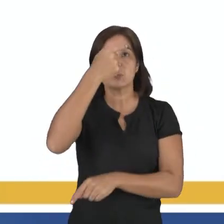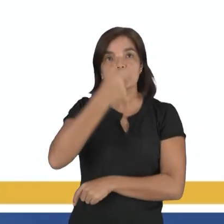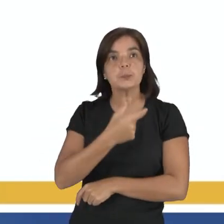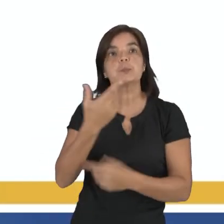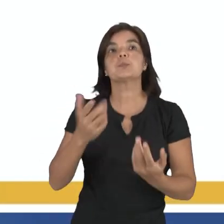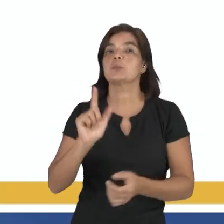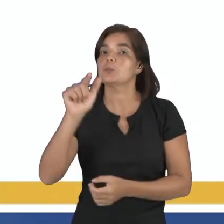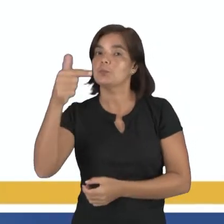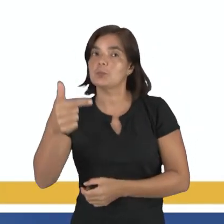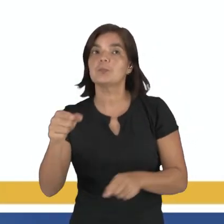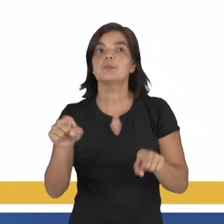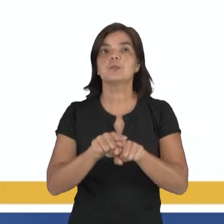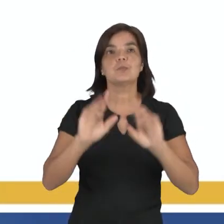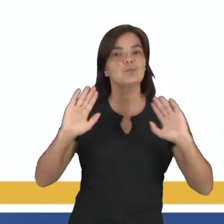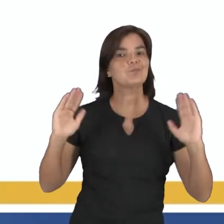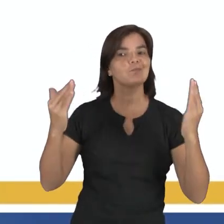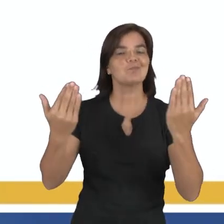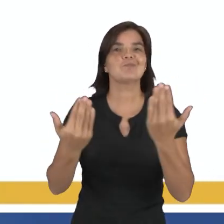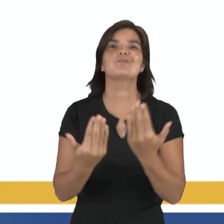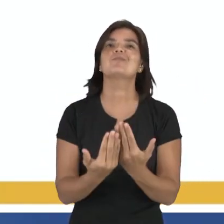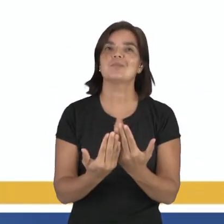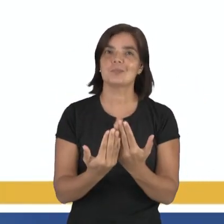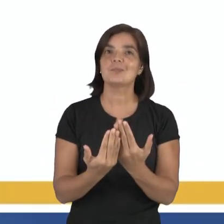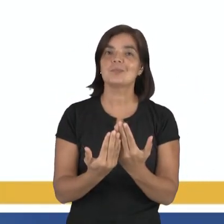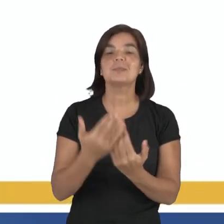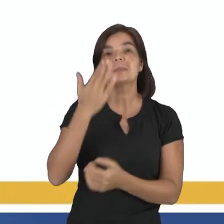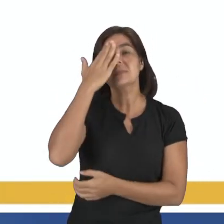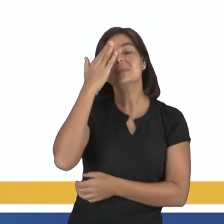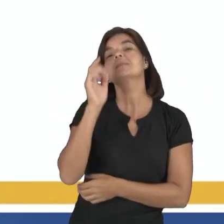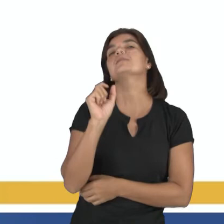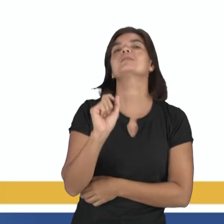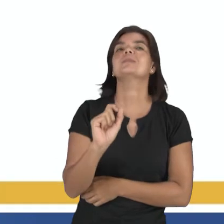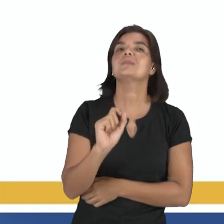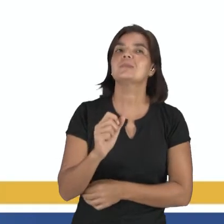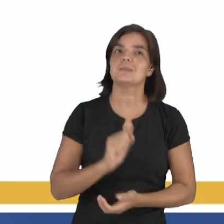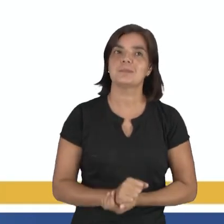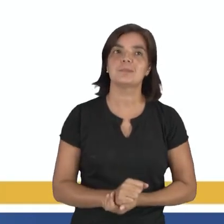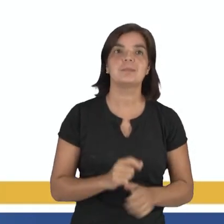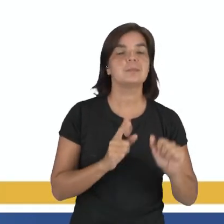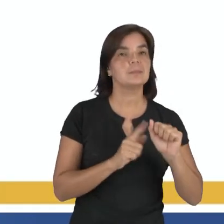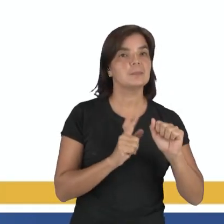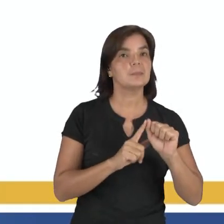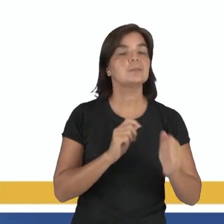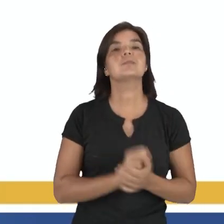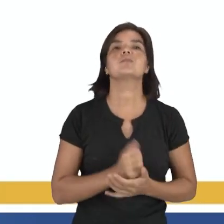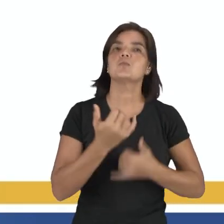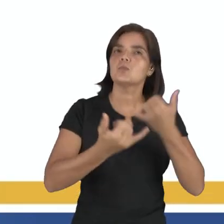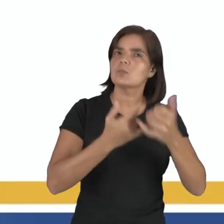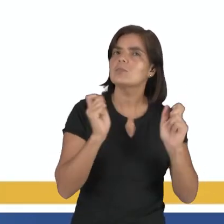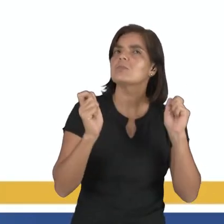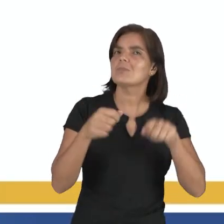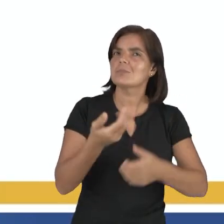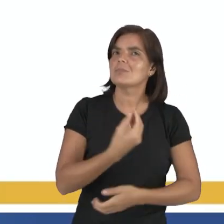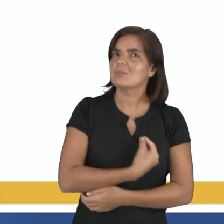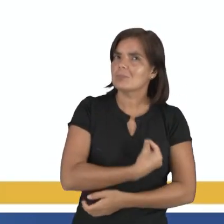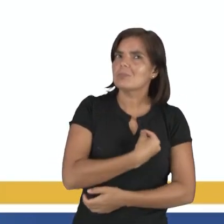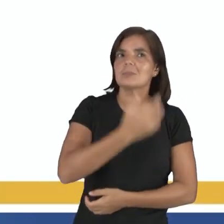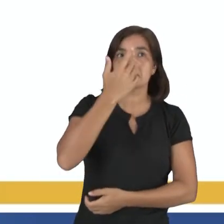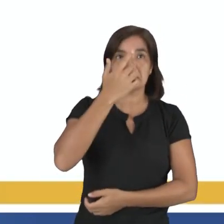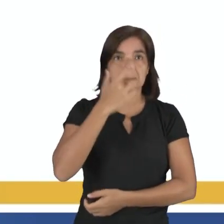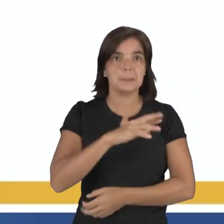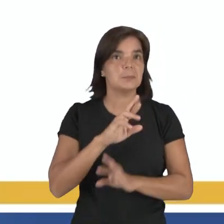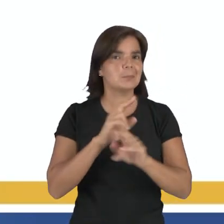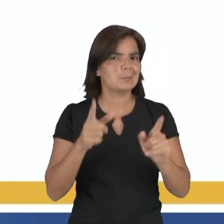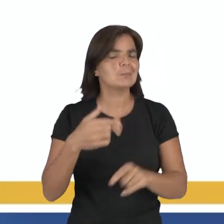sobre si, sobre o outro e sobre o mundo ao seu redor, entende-se que o jogo possibilita a participação